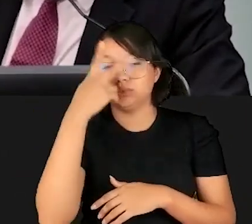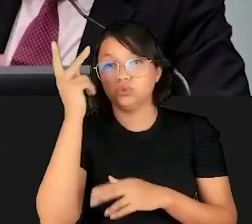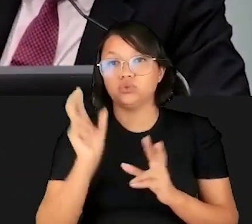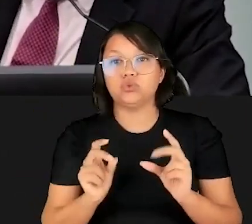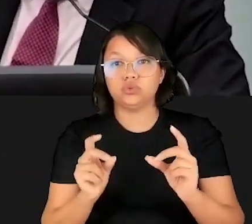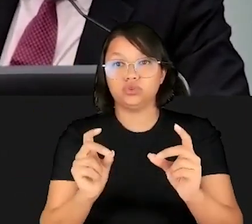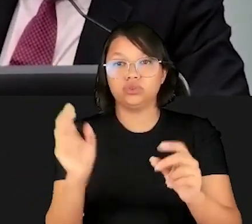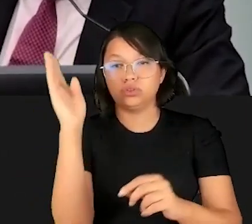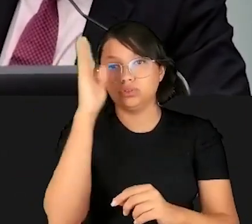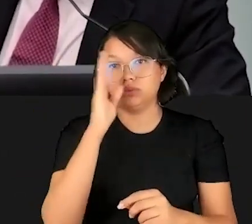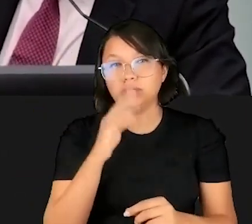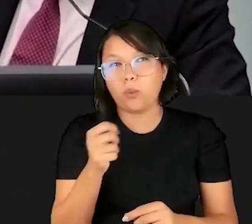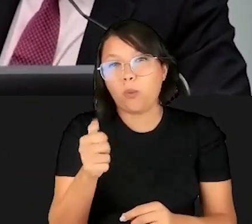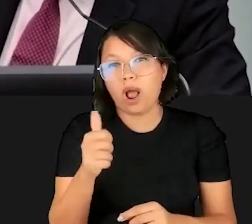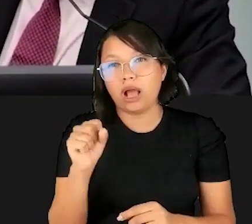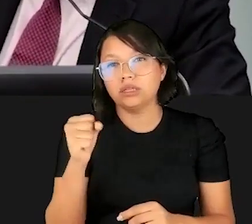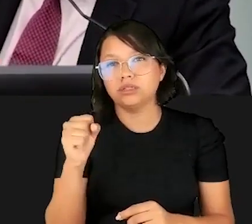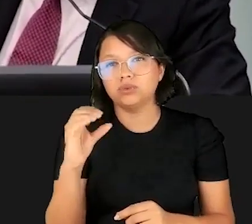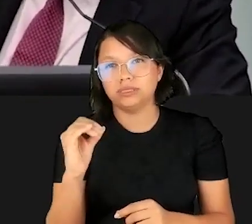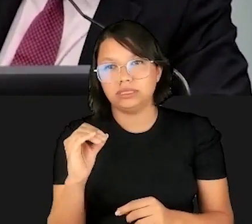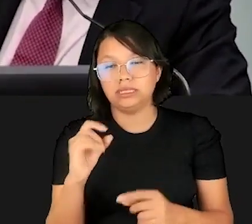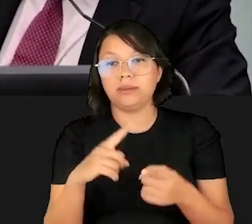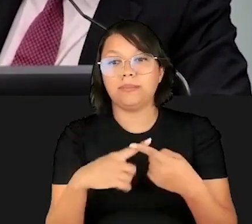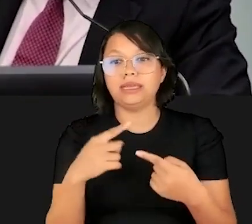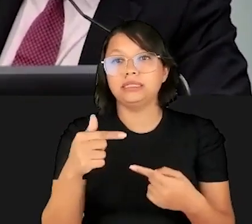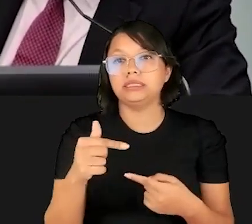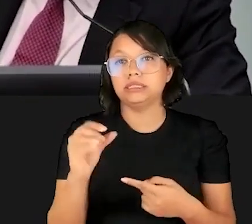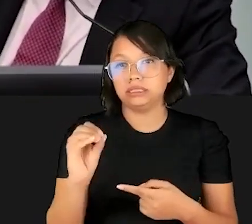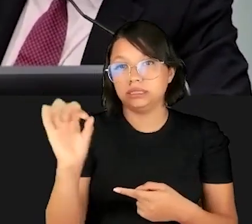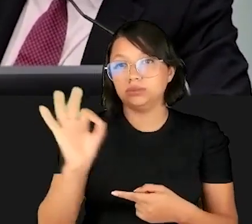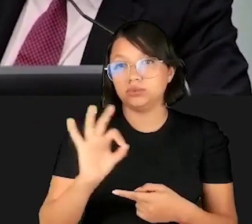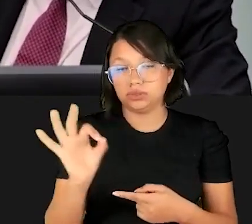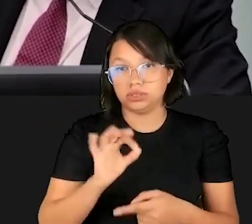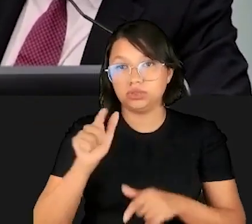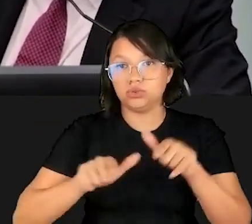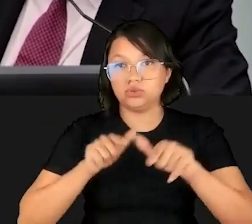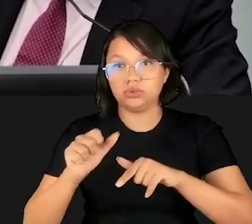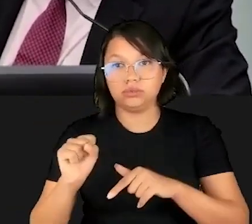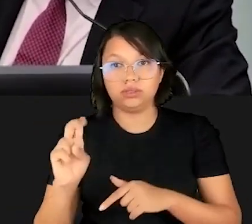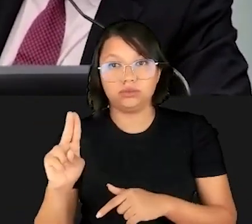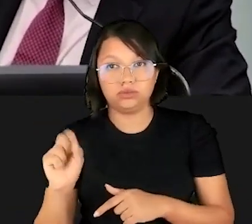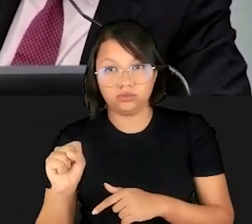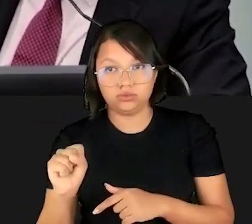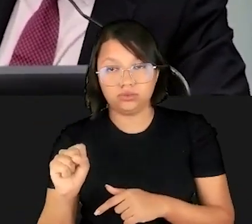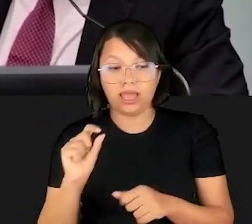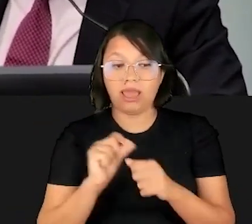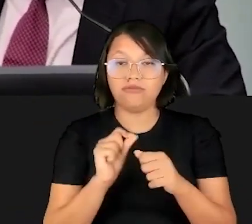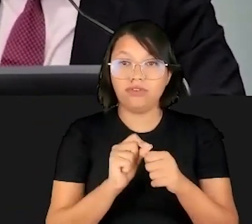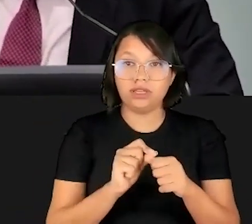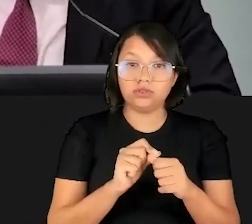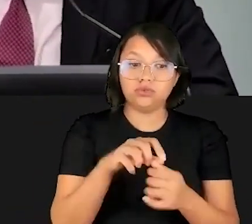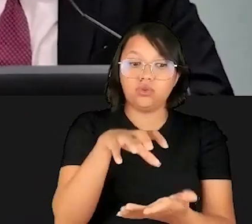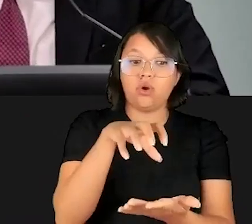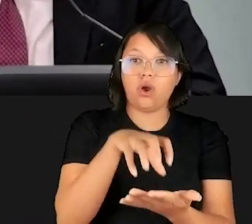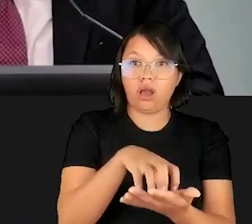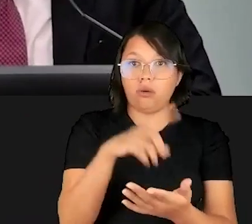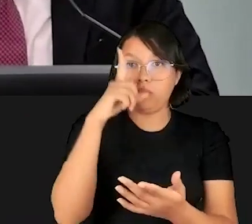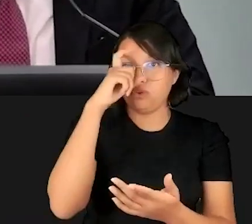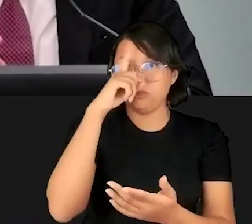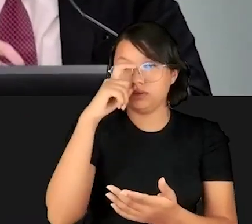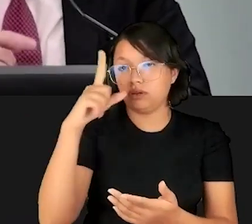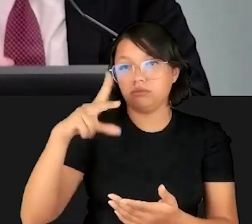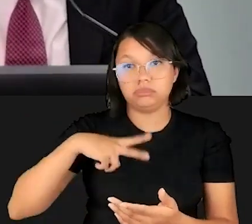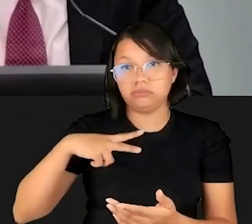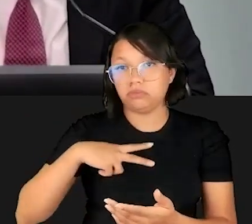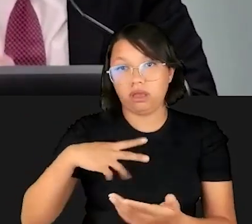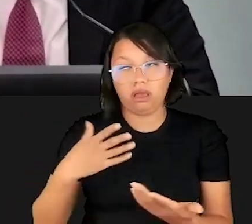Brasil, quase 80%. Mas 70% do serviço SUS ele é prestado em unidades privadas,